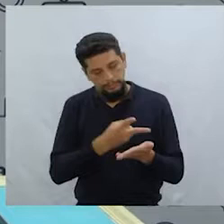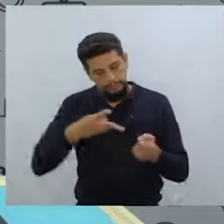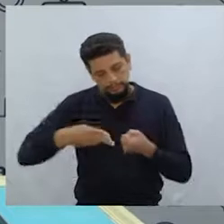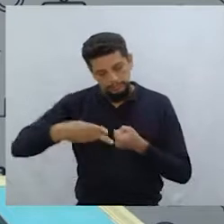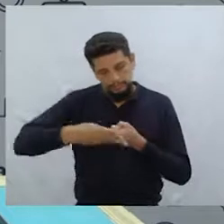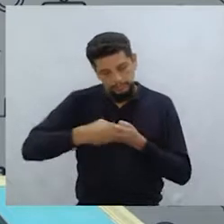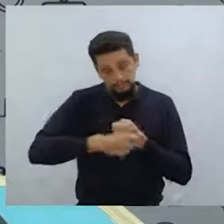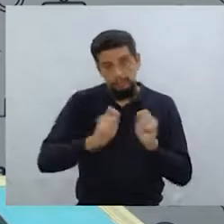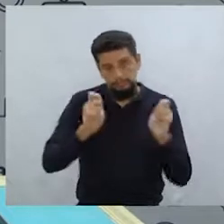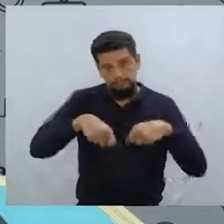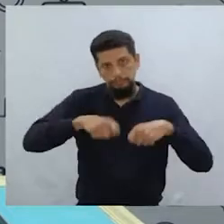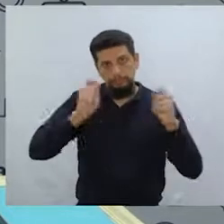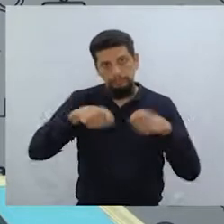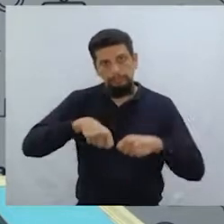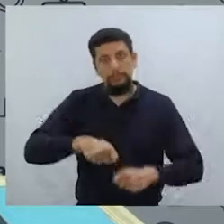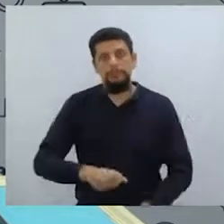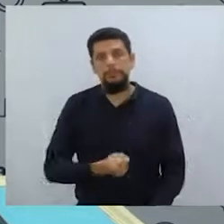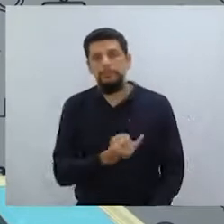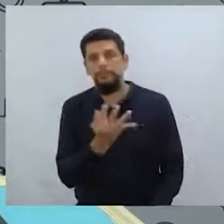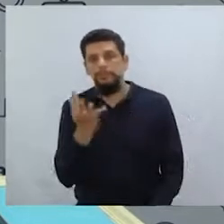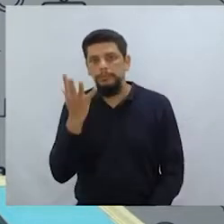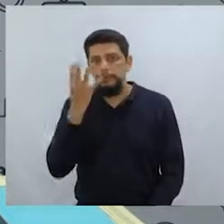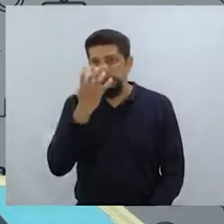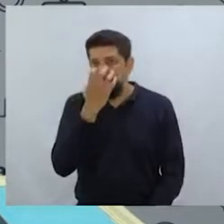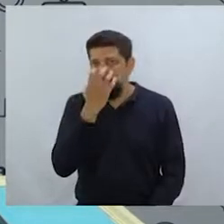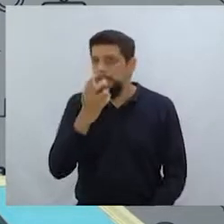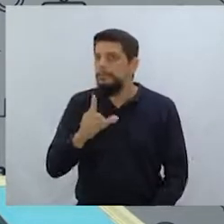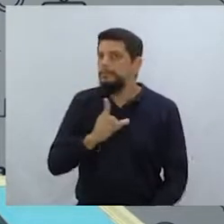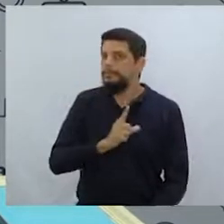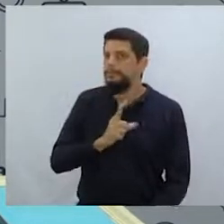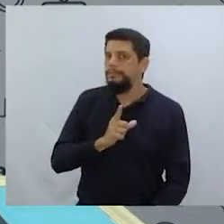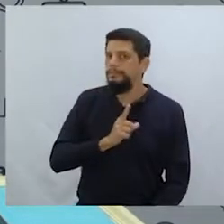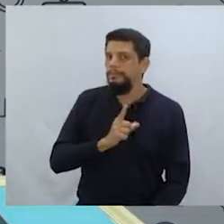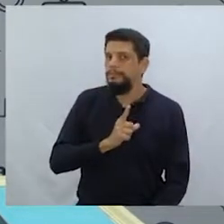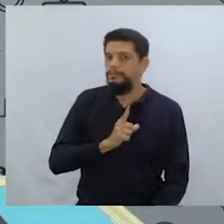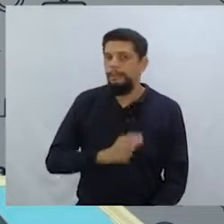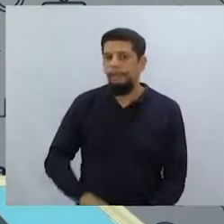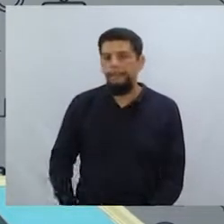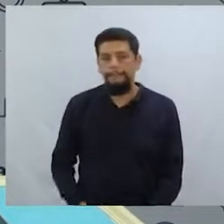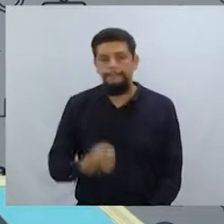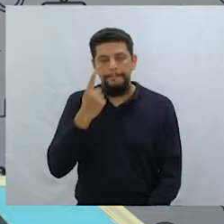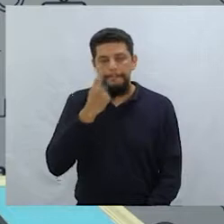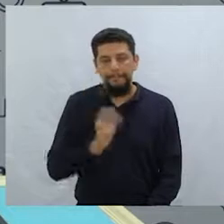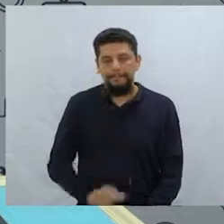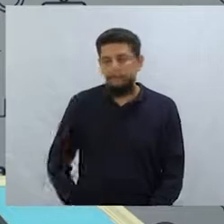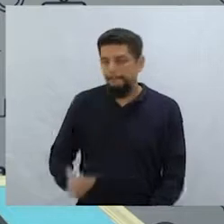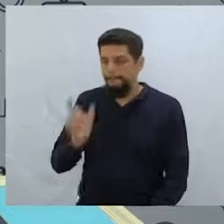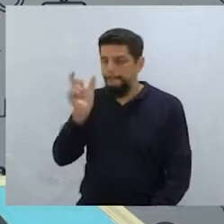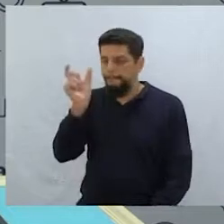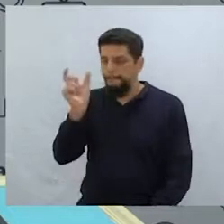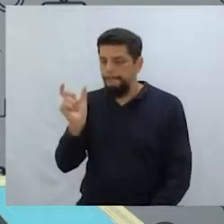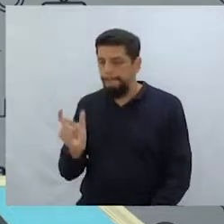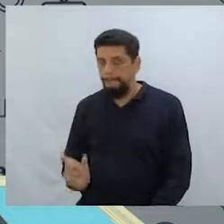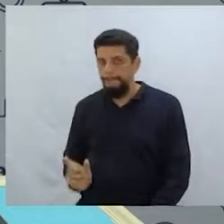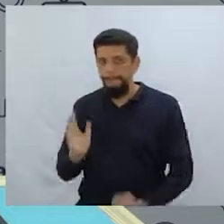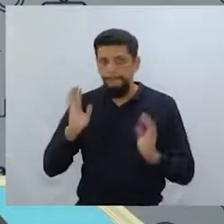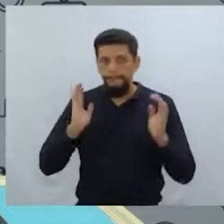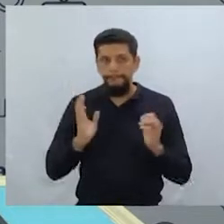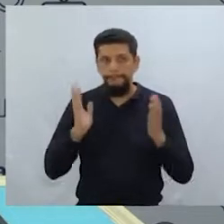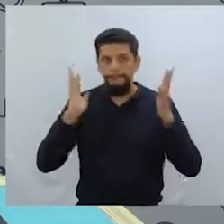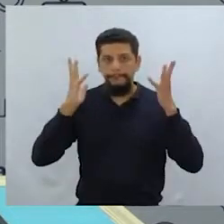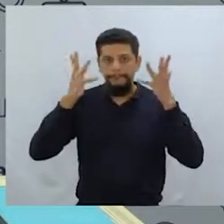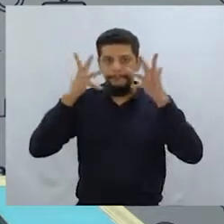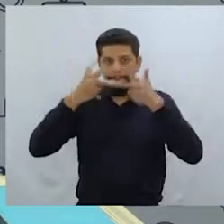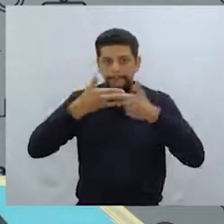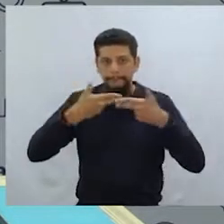de revistas, tá? Quantos cachorros apareceram? Aqui é o animal. Veja que nessa coluna a